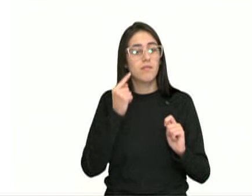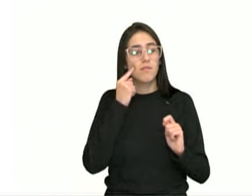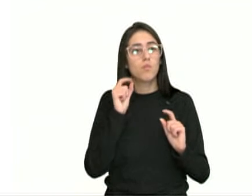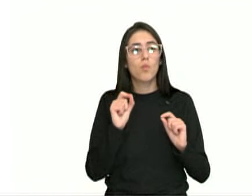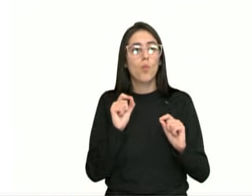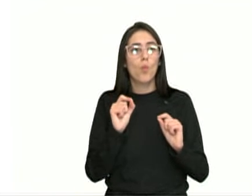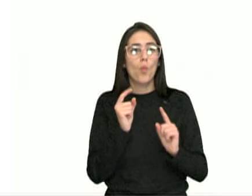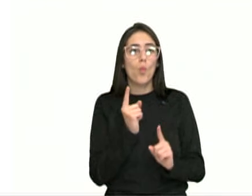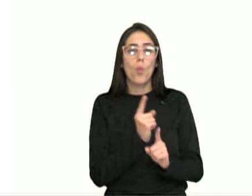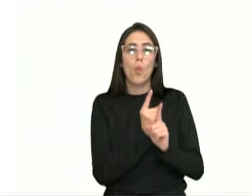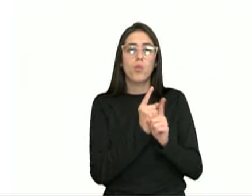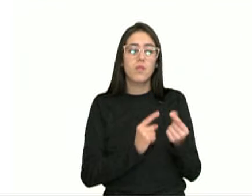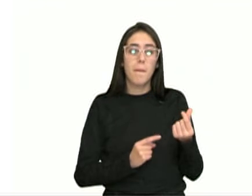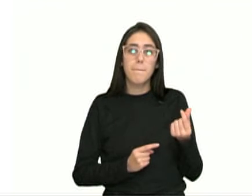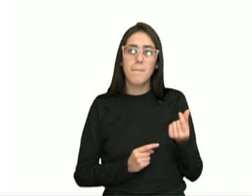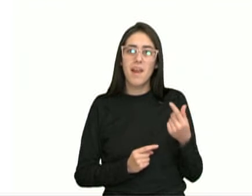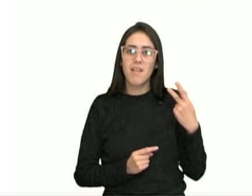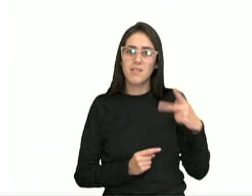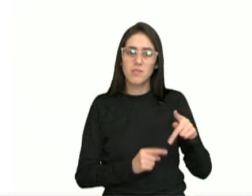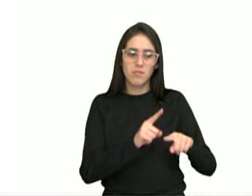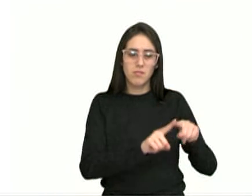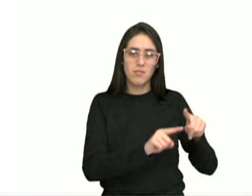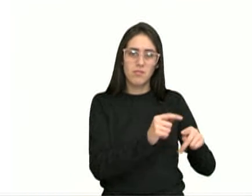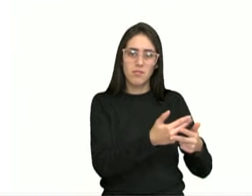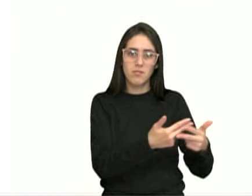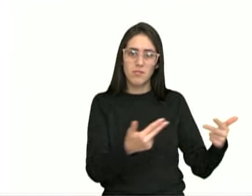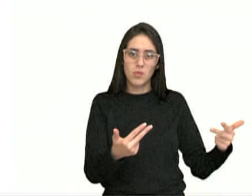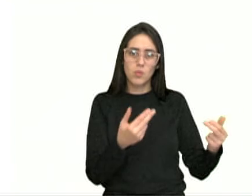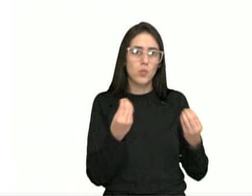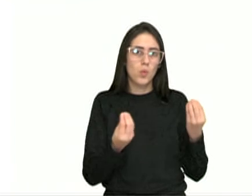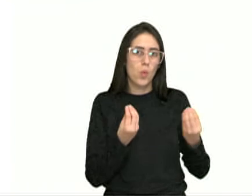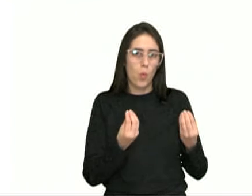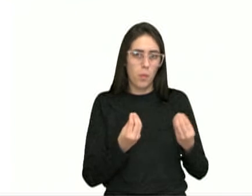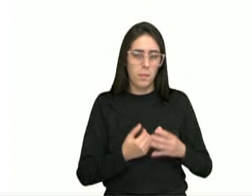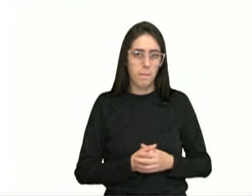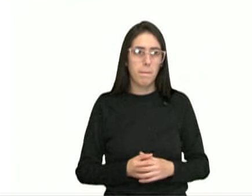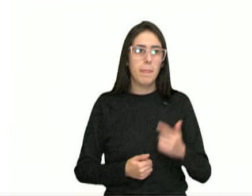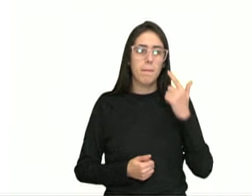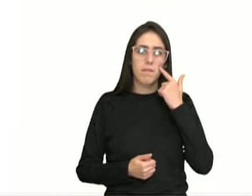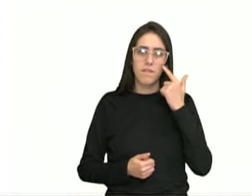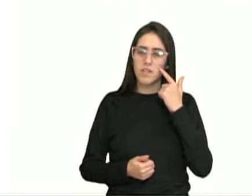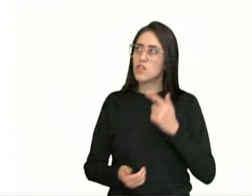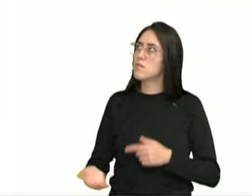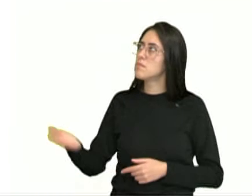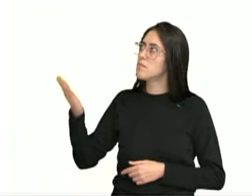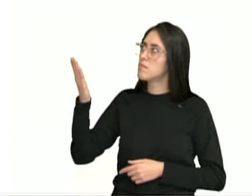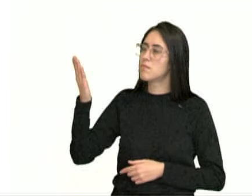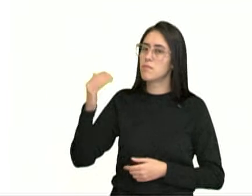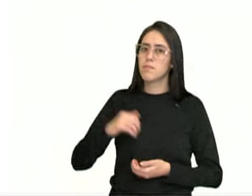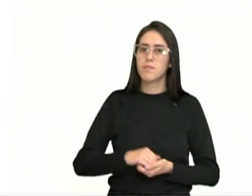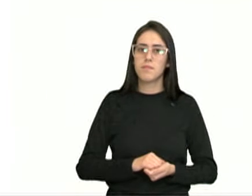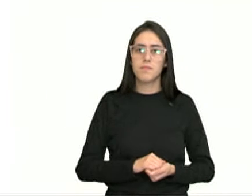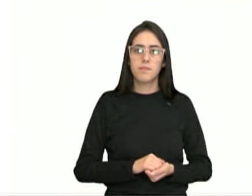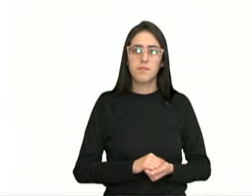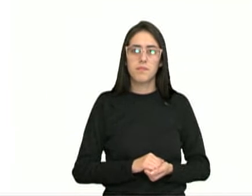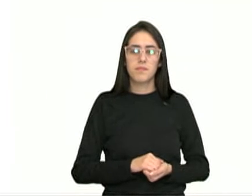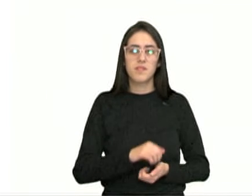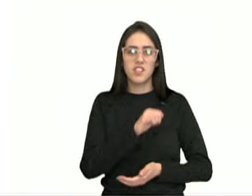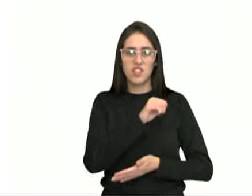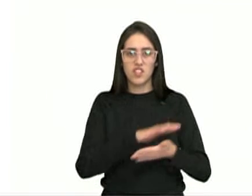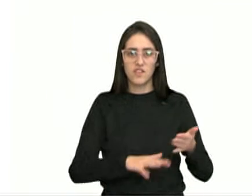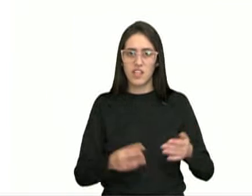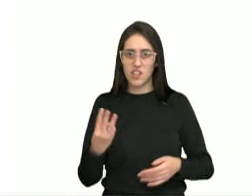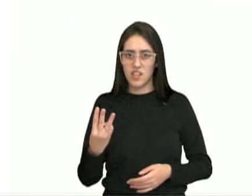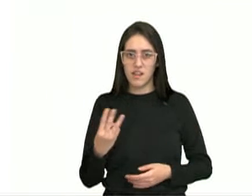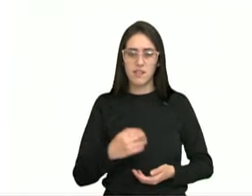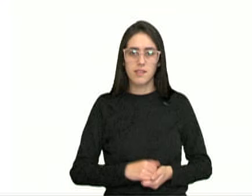custo de um produto baseado em seus gastos. Vejam o exemplo do Praticando